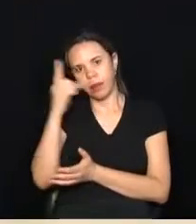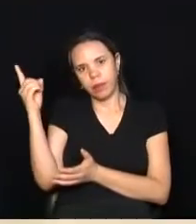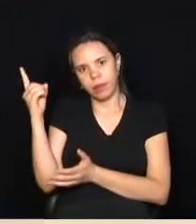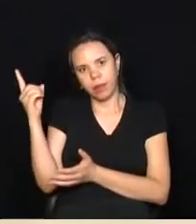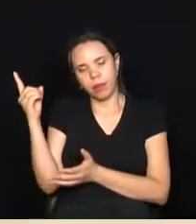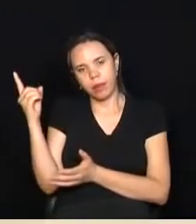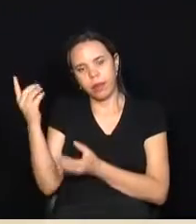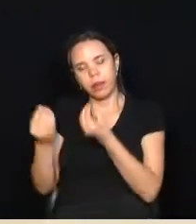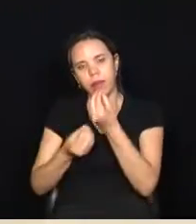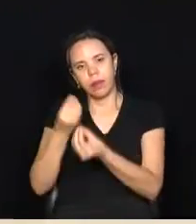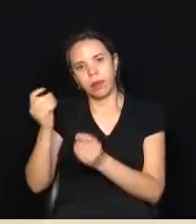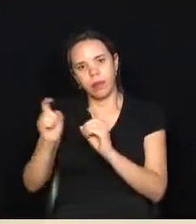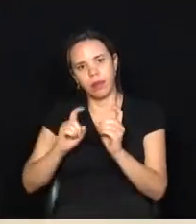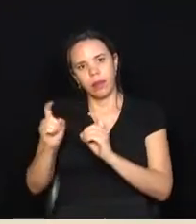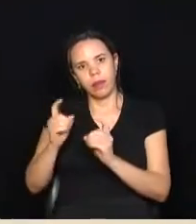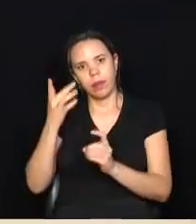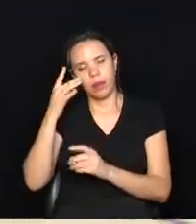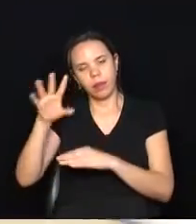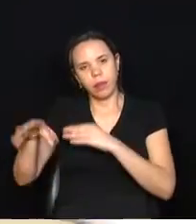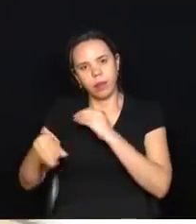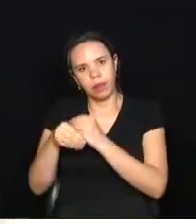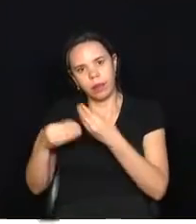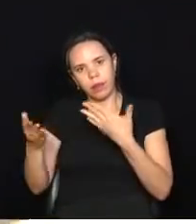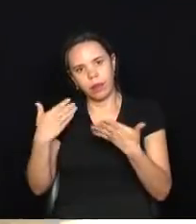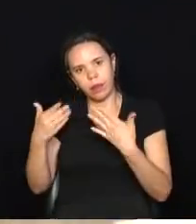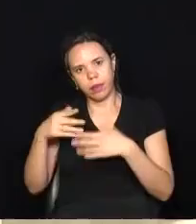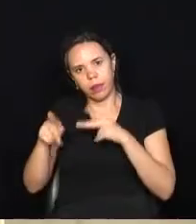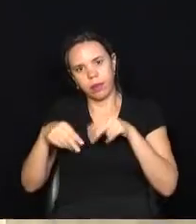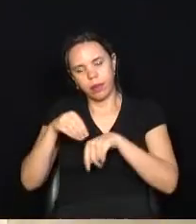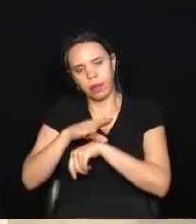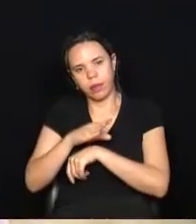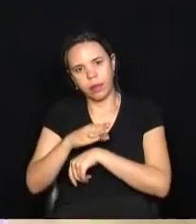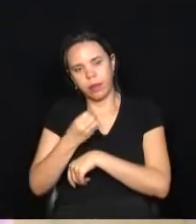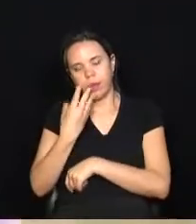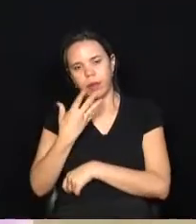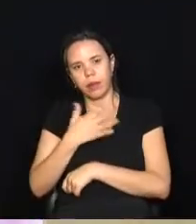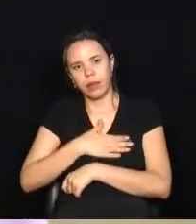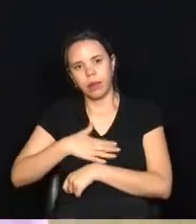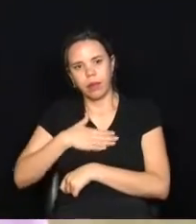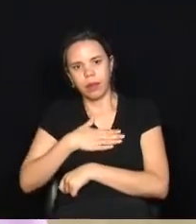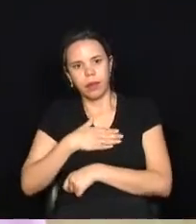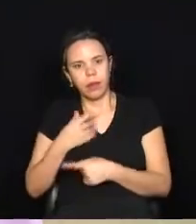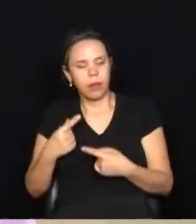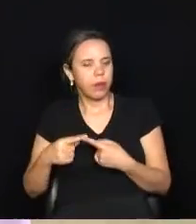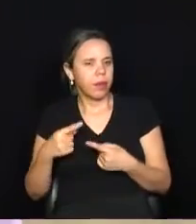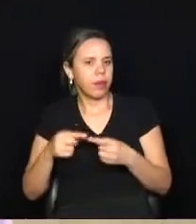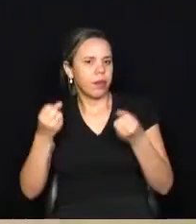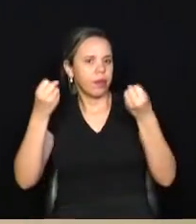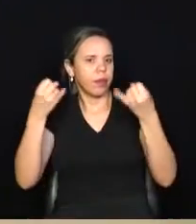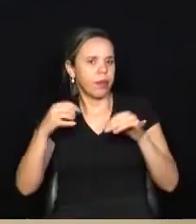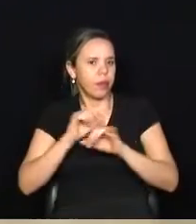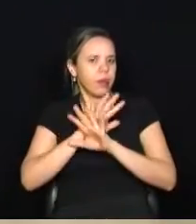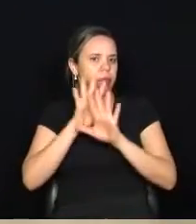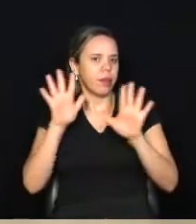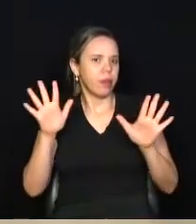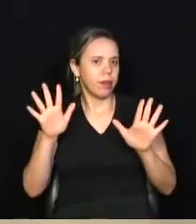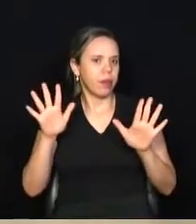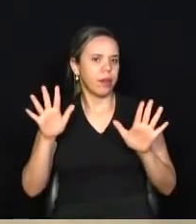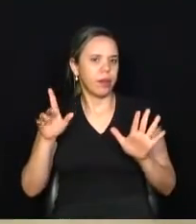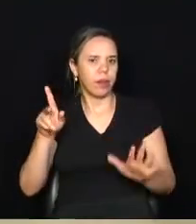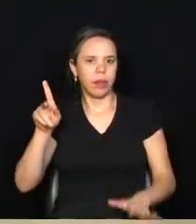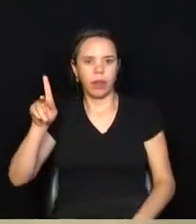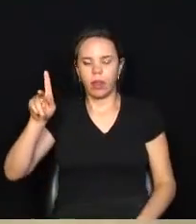Como é que foi essa reunião, acrescentar esse debate para a população? Olha, foi muito bom, porque esclarecida a